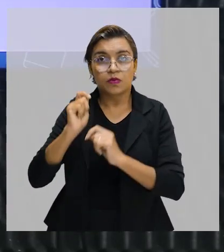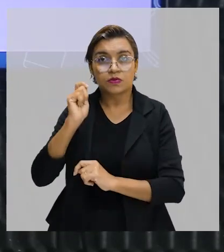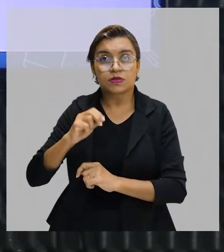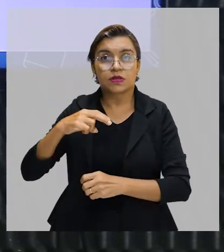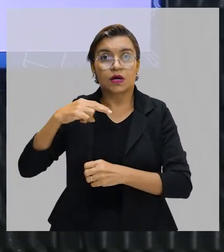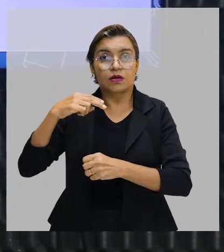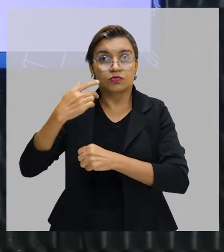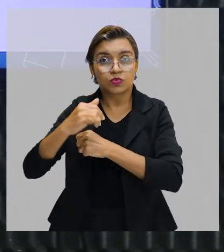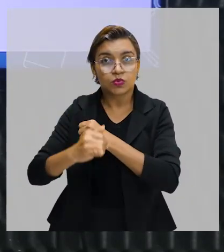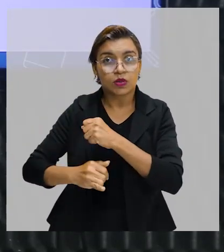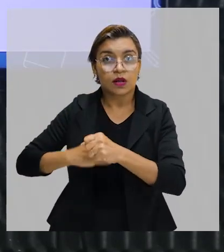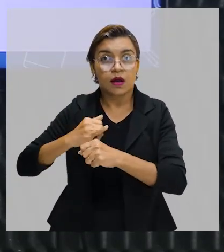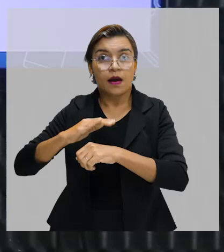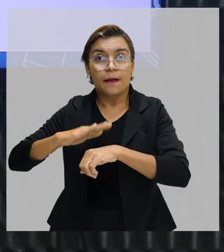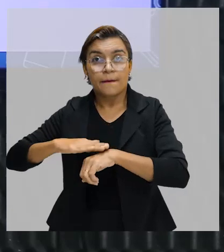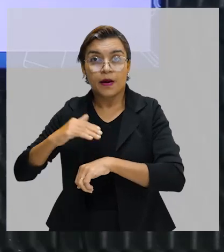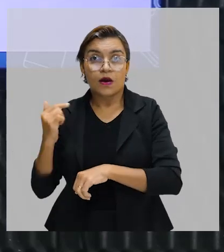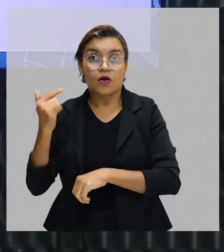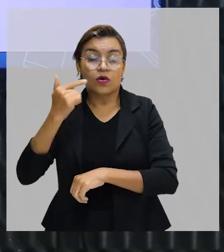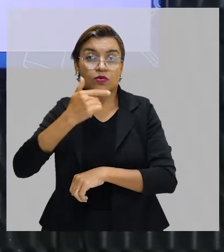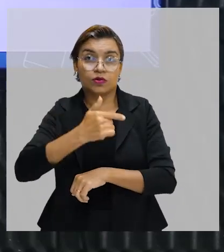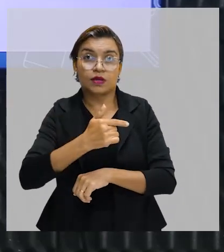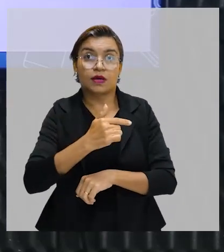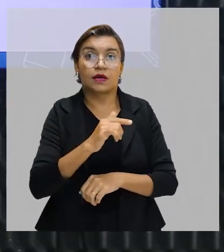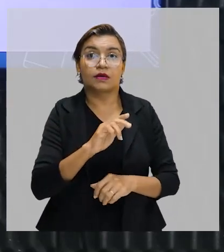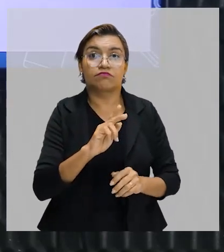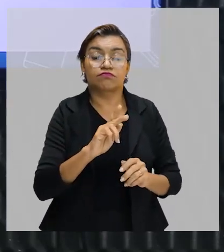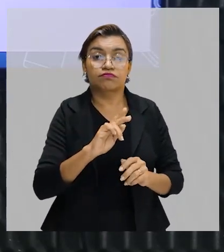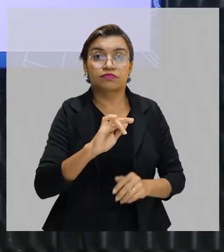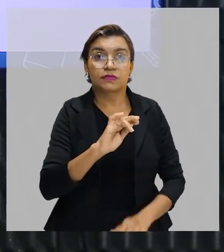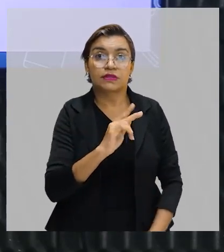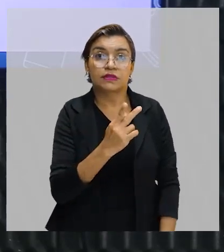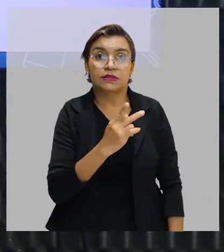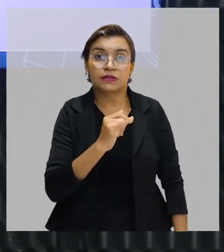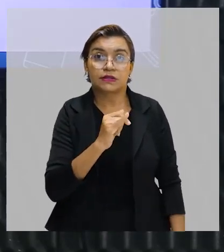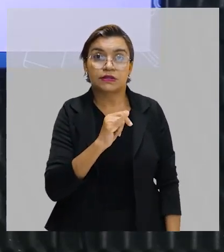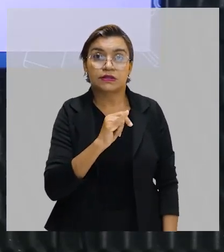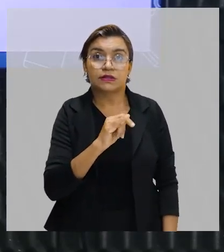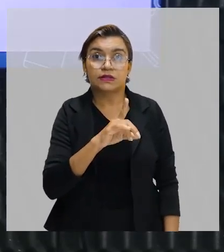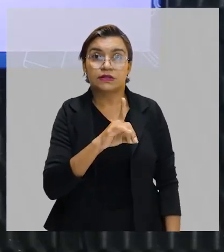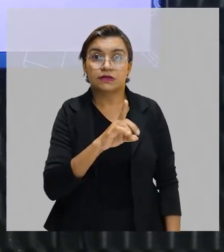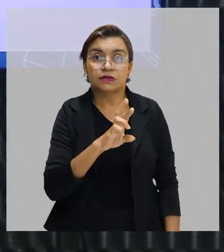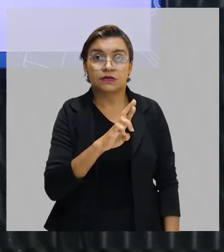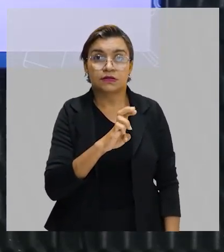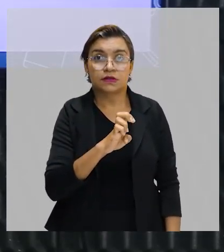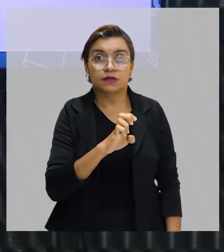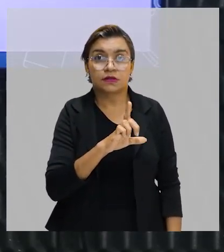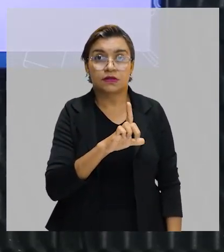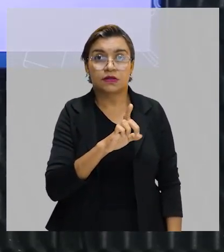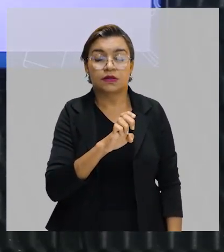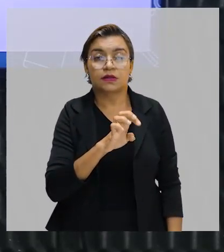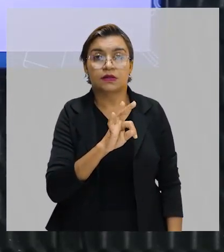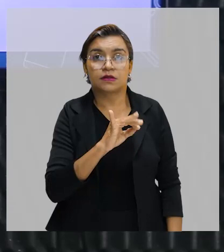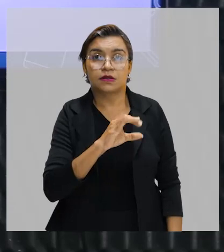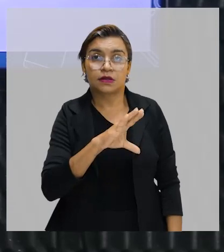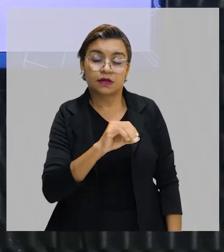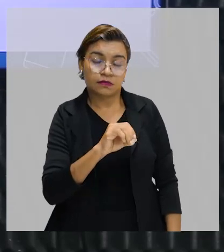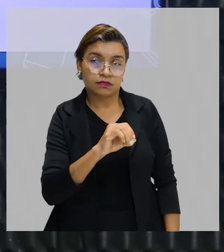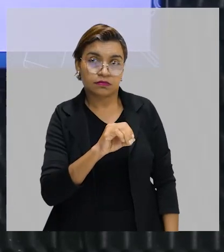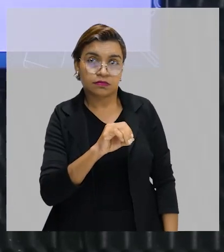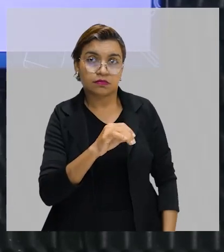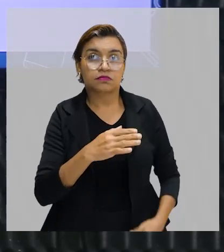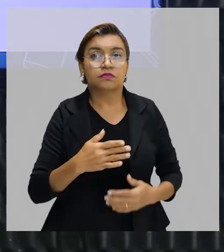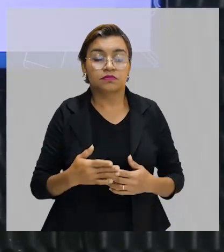ok? Então, o custo de produção no final de tudo acaba sendo menor quando